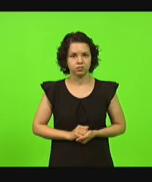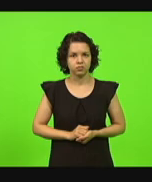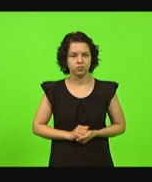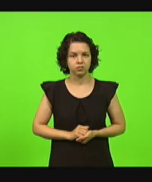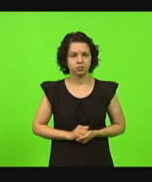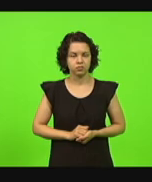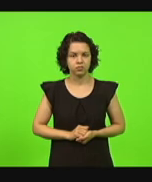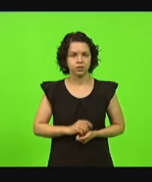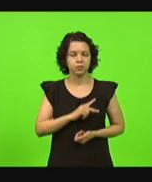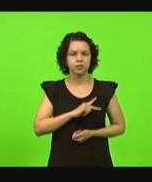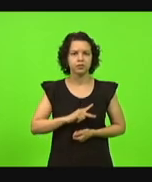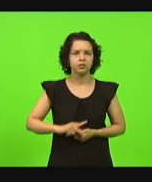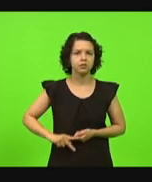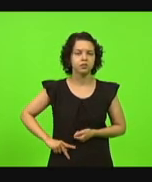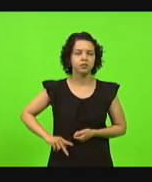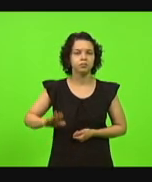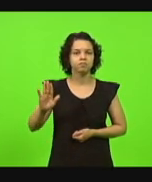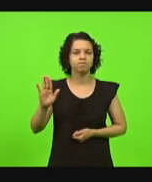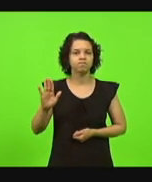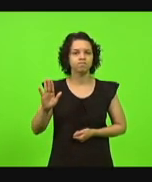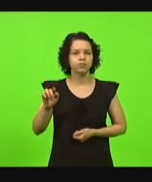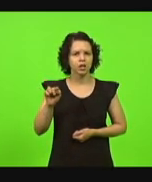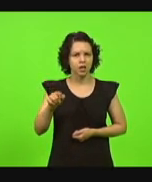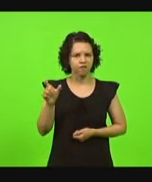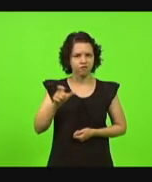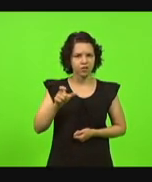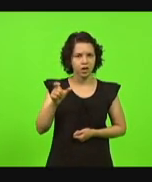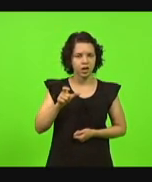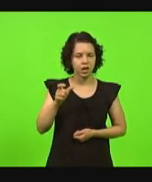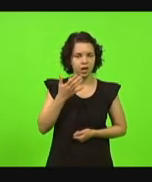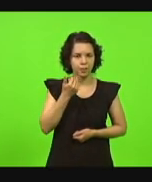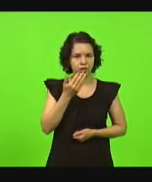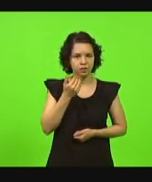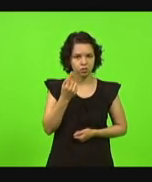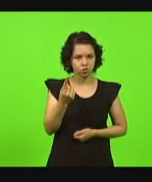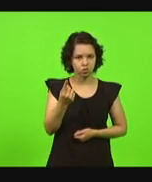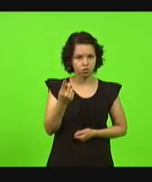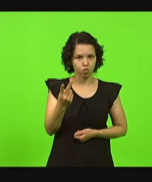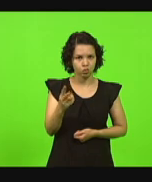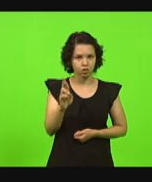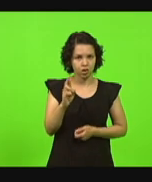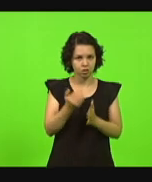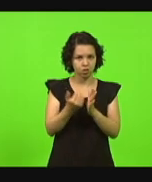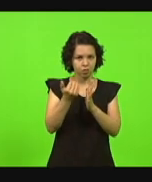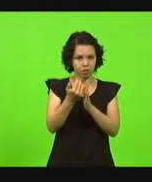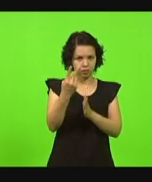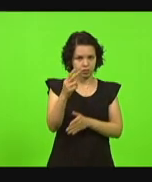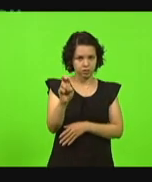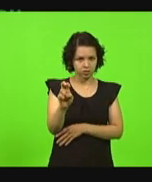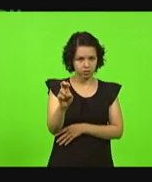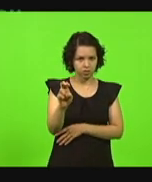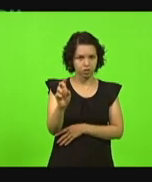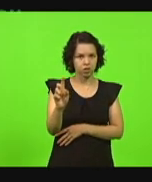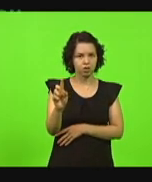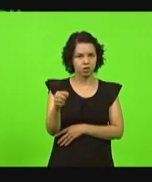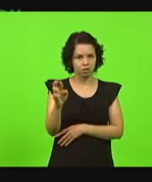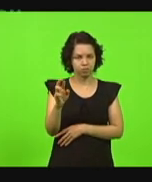Presidente, esse é que passa o vale de alimentação de R$ 12 para R$ 25, né? Perfeitamente.